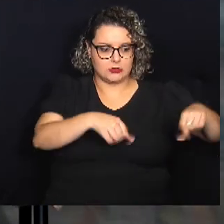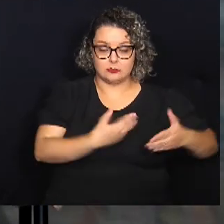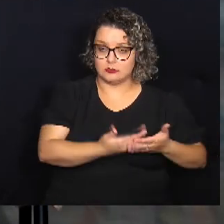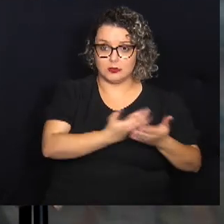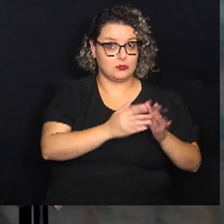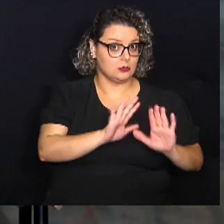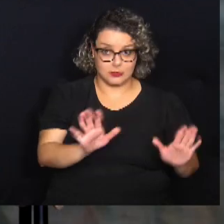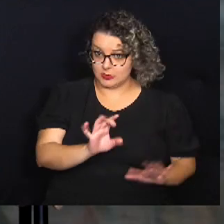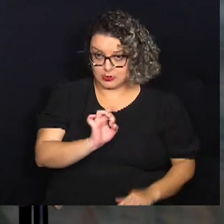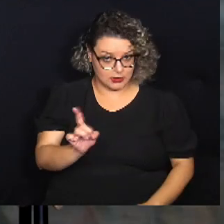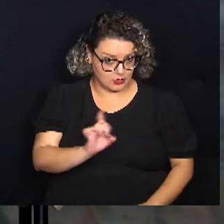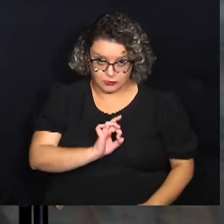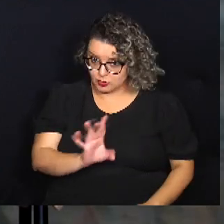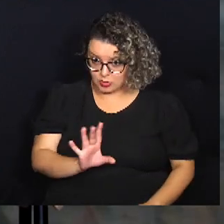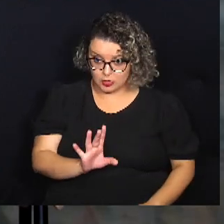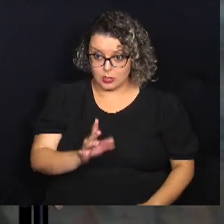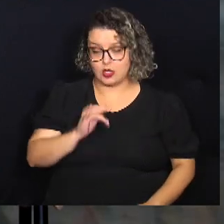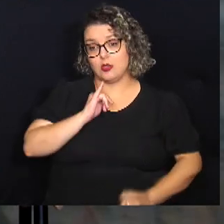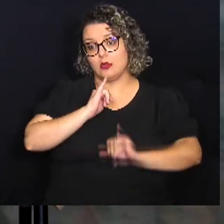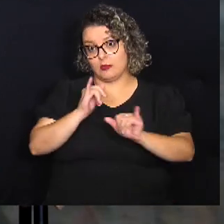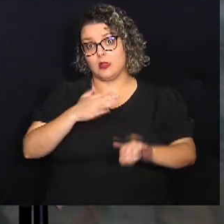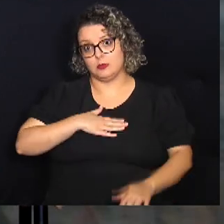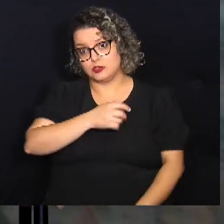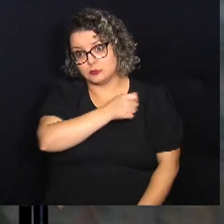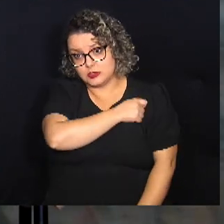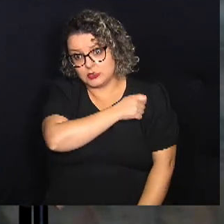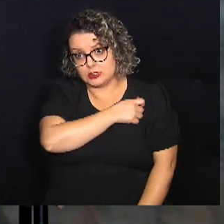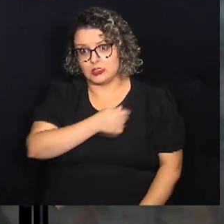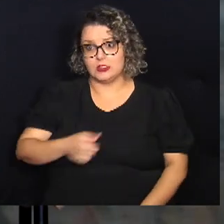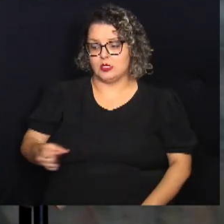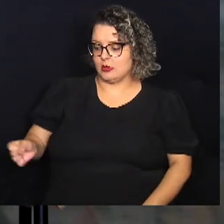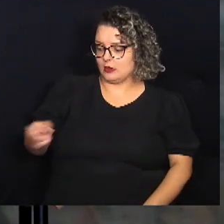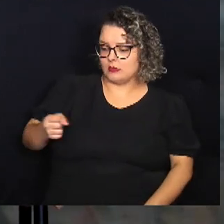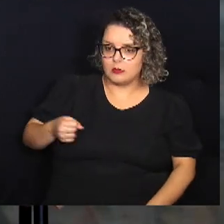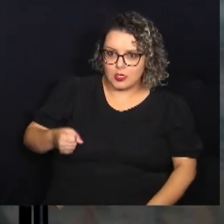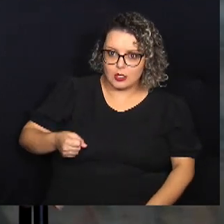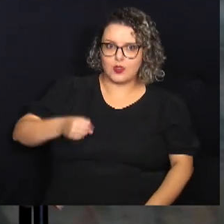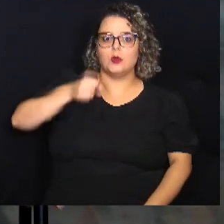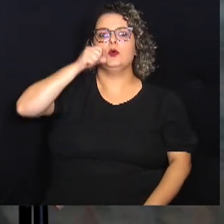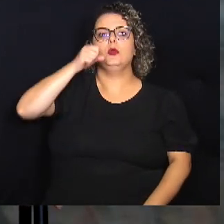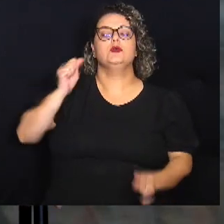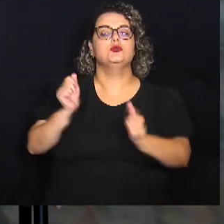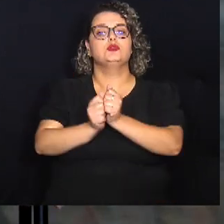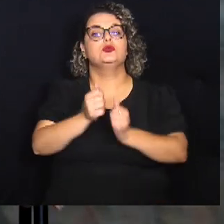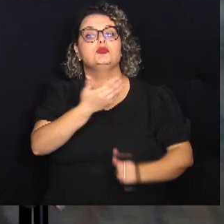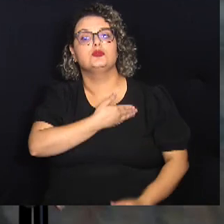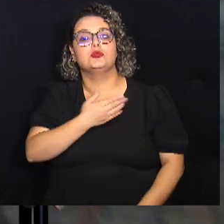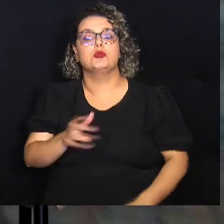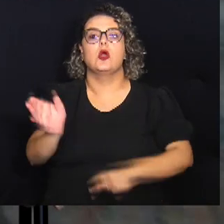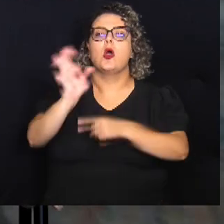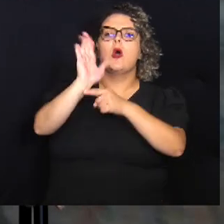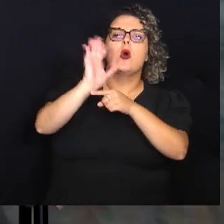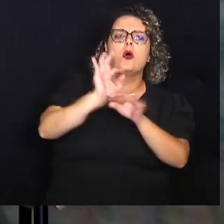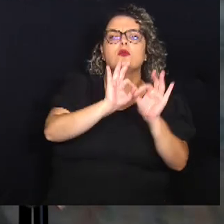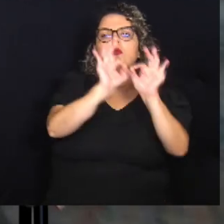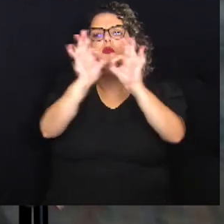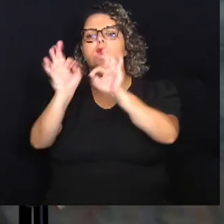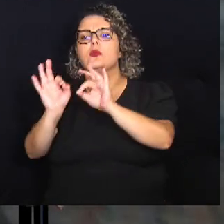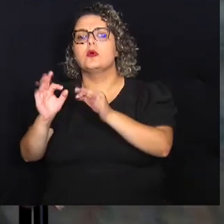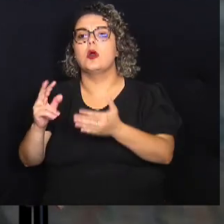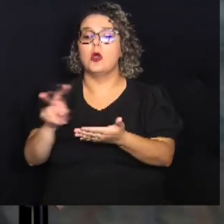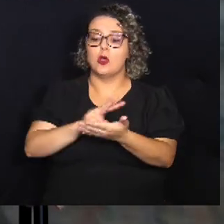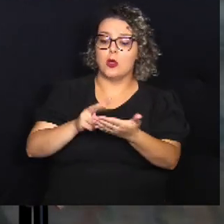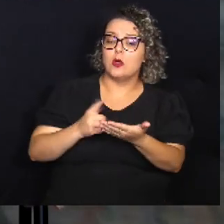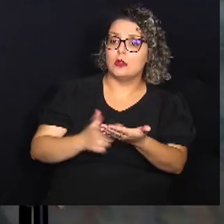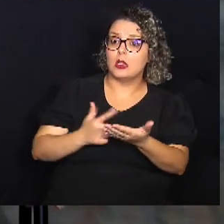né? Eu digo para os meus alunos, tomar cerveja com os colegas, assistir um filme, ler um bom livro,